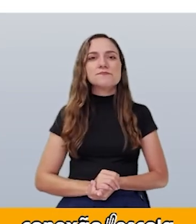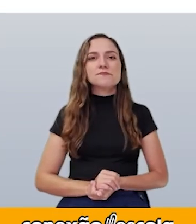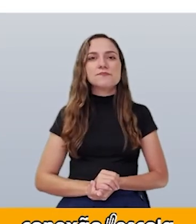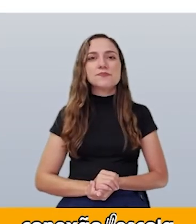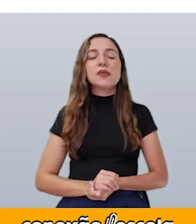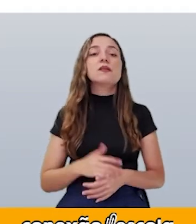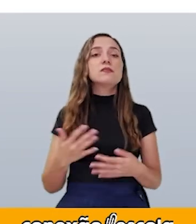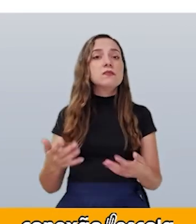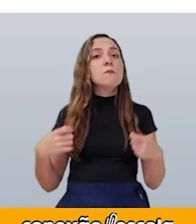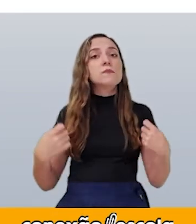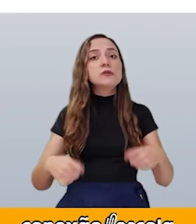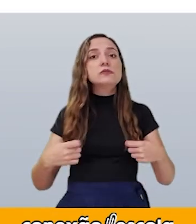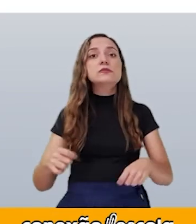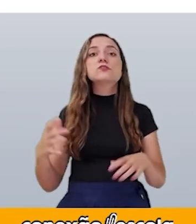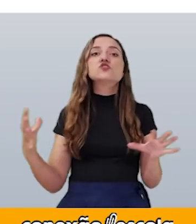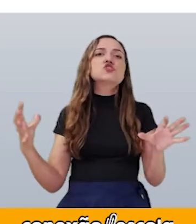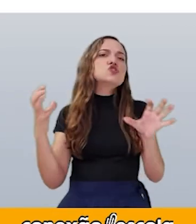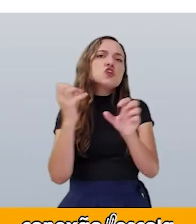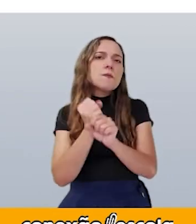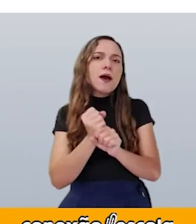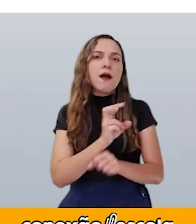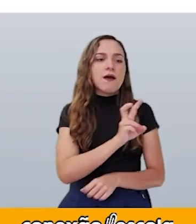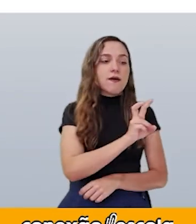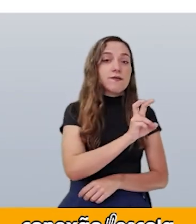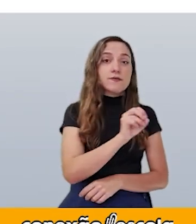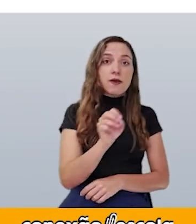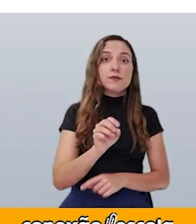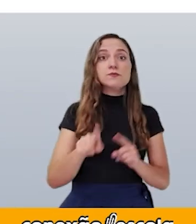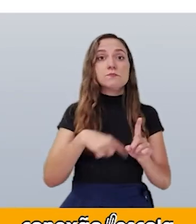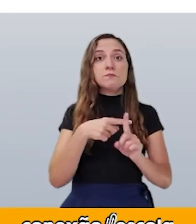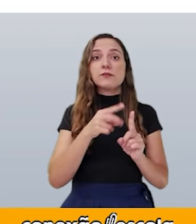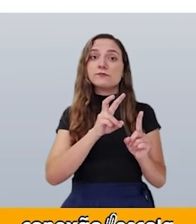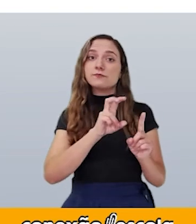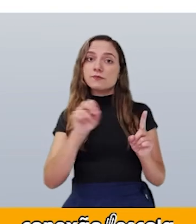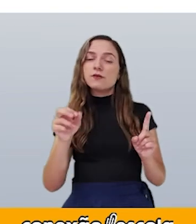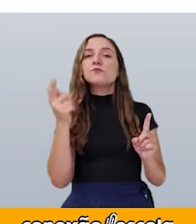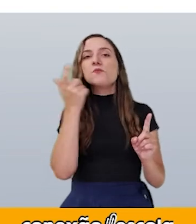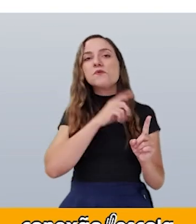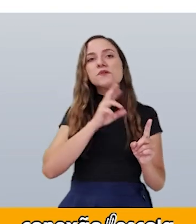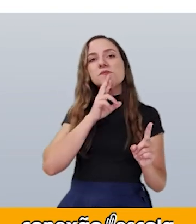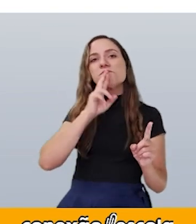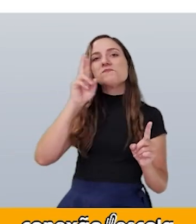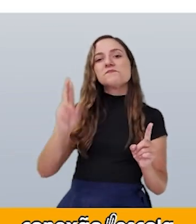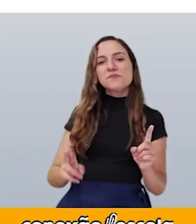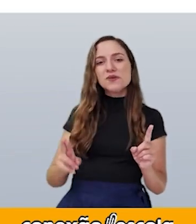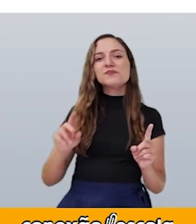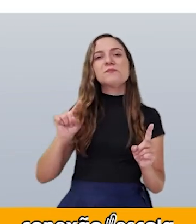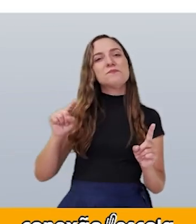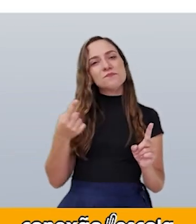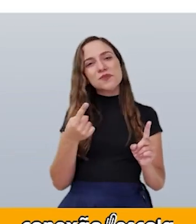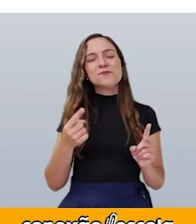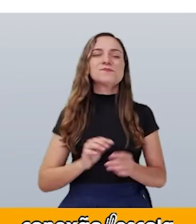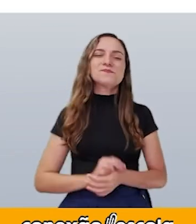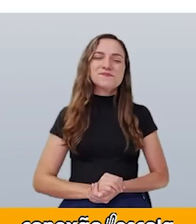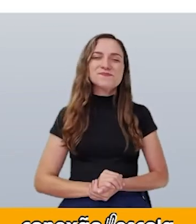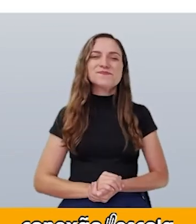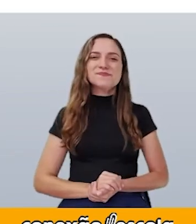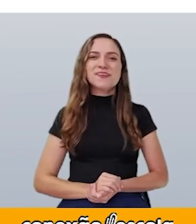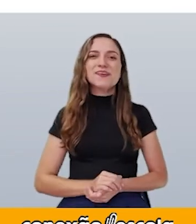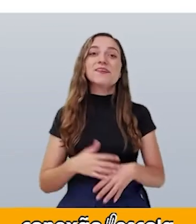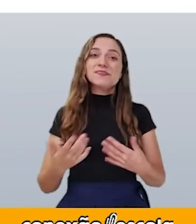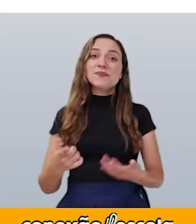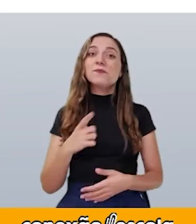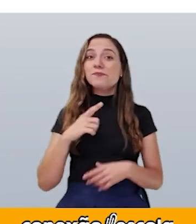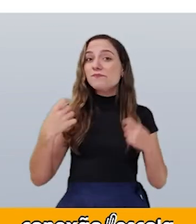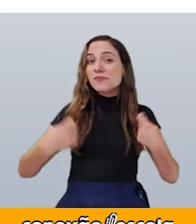Então, eu só preciso somar 500 mais 500, que me dá o total de 1.000. Ou